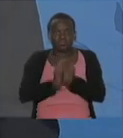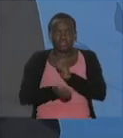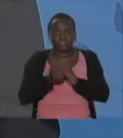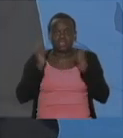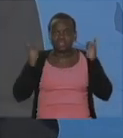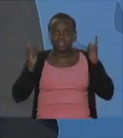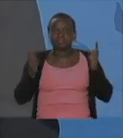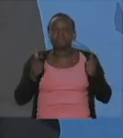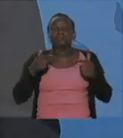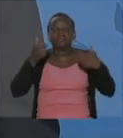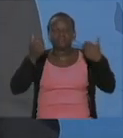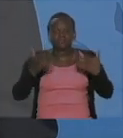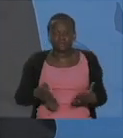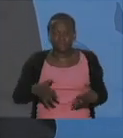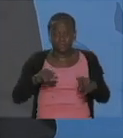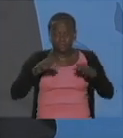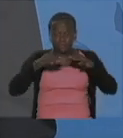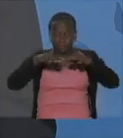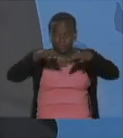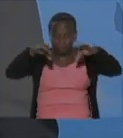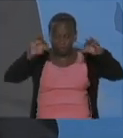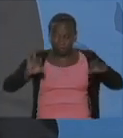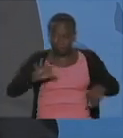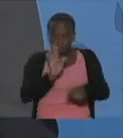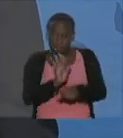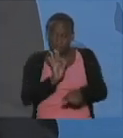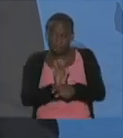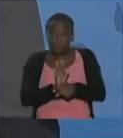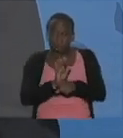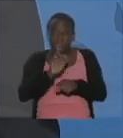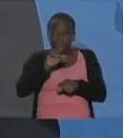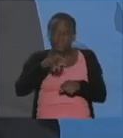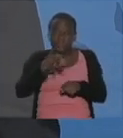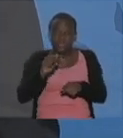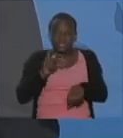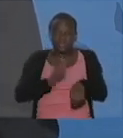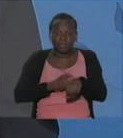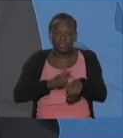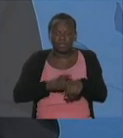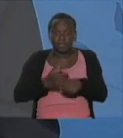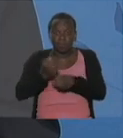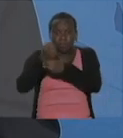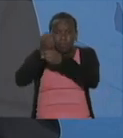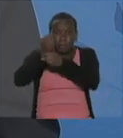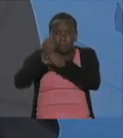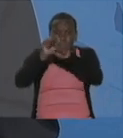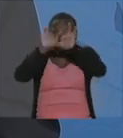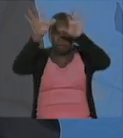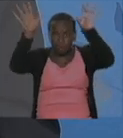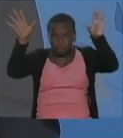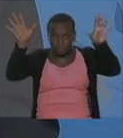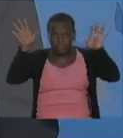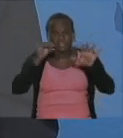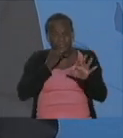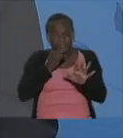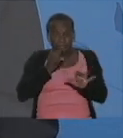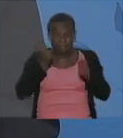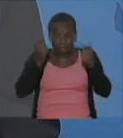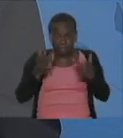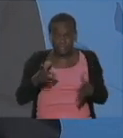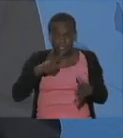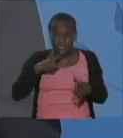de esporte e lazer da necessidade de colocar uma proteção da lona na hora da queima dos fogos e dê um